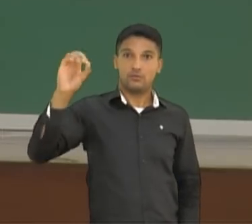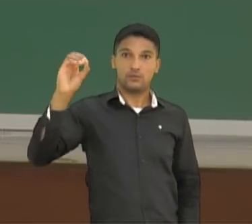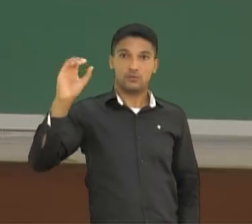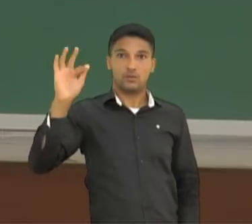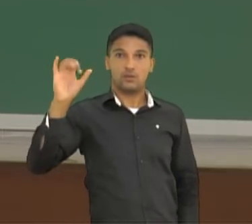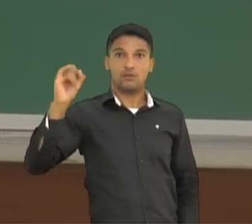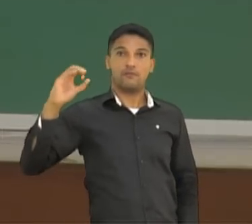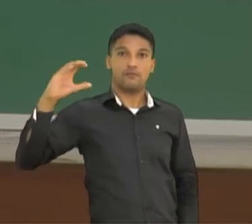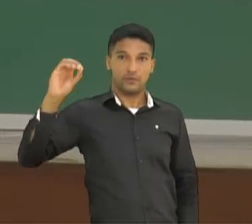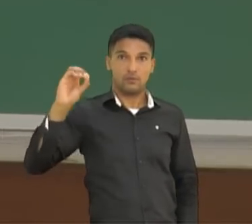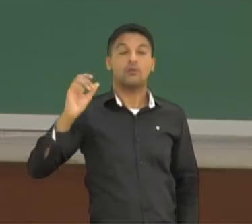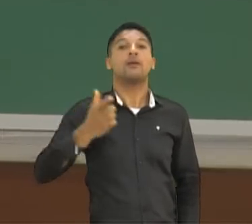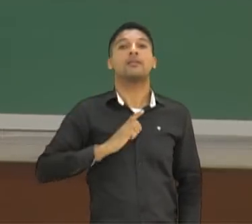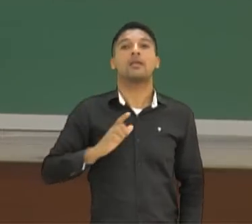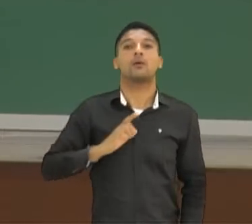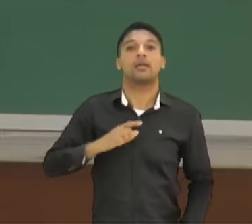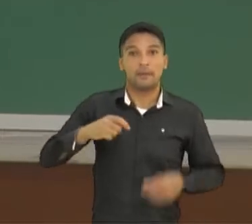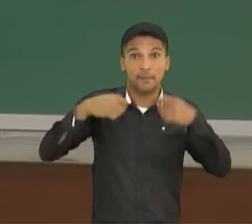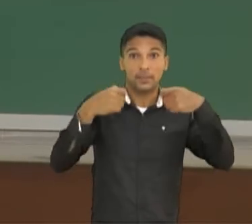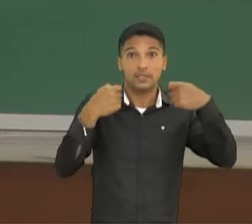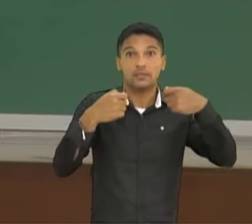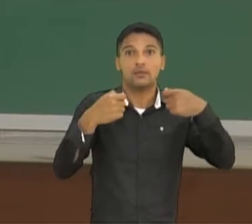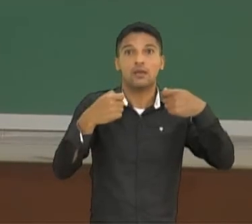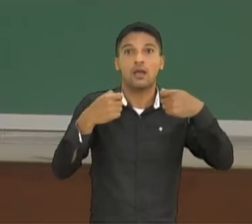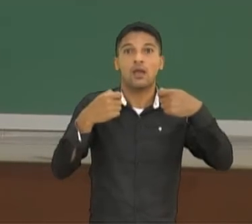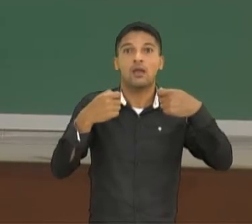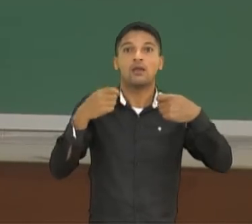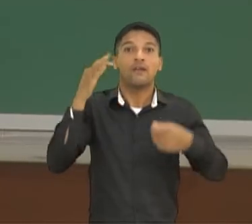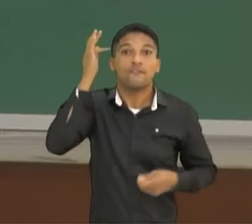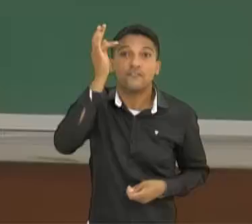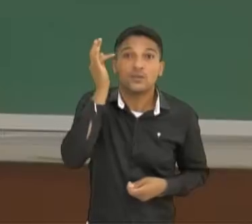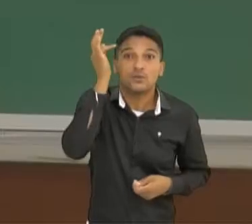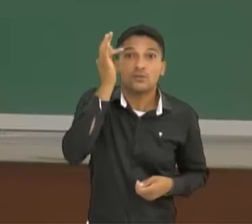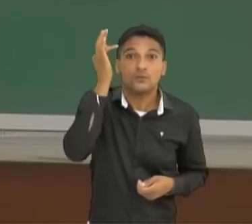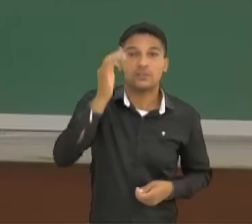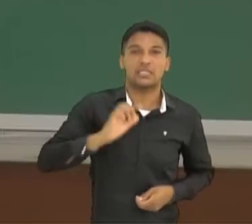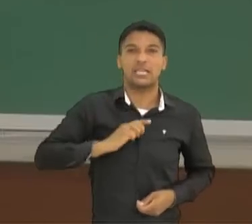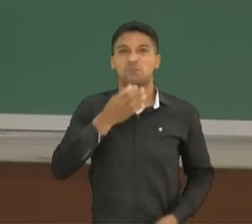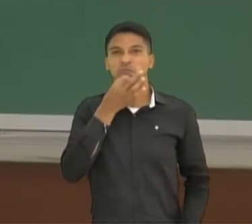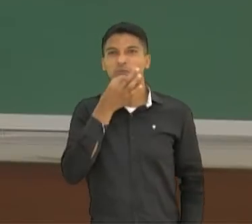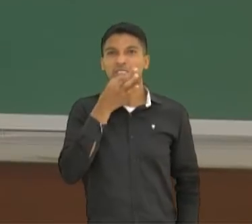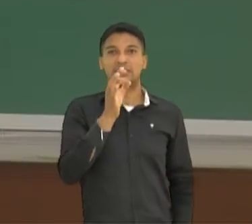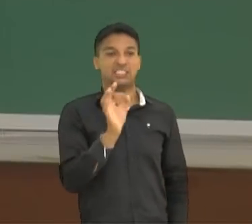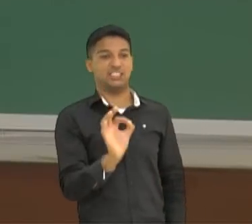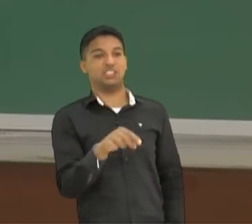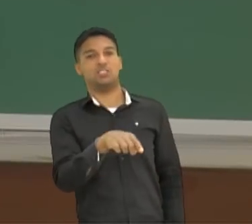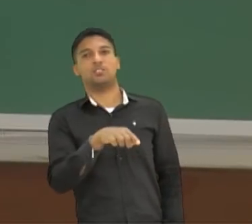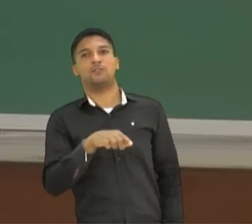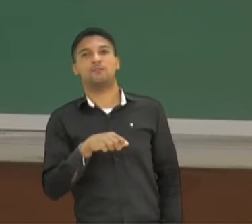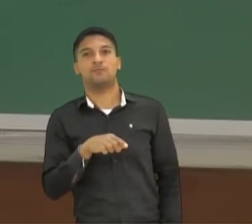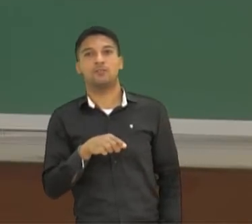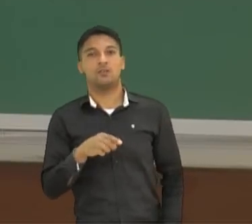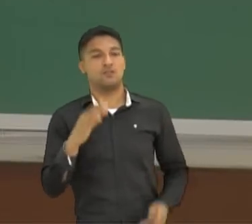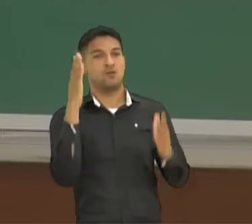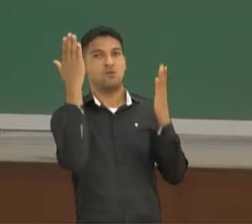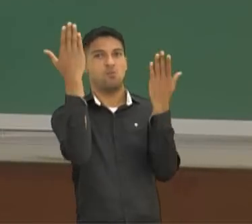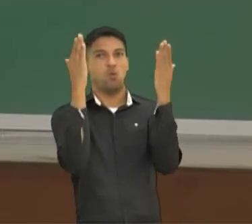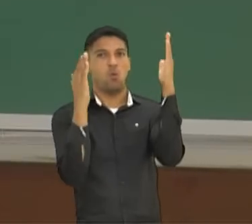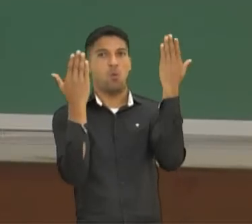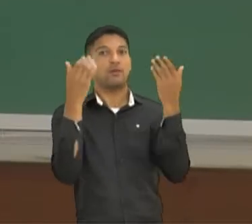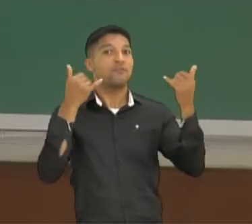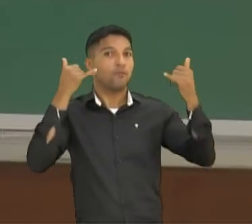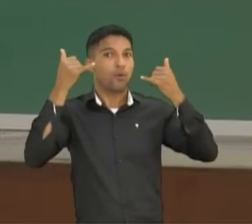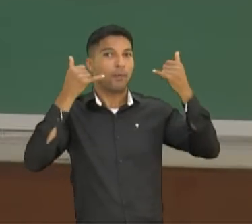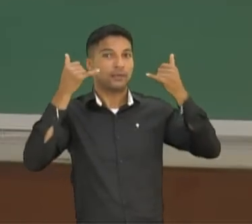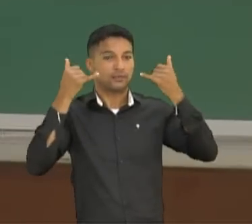o conhecimento filosófico, ele é mais rigoroso, tá? Ao analisar as informações, tá? O uso da